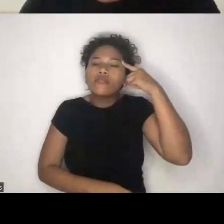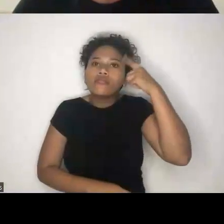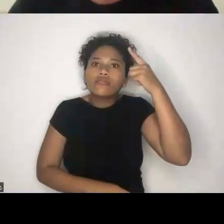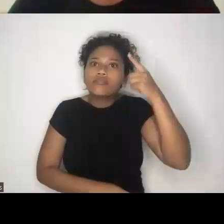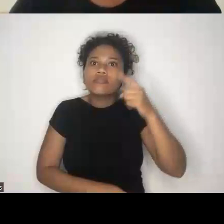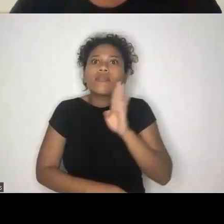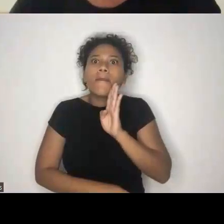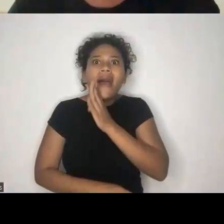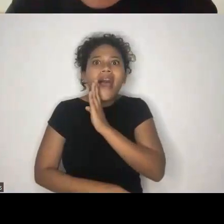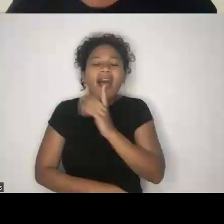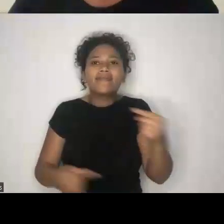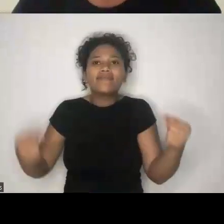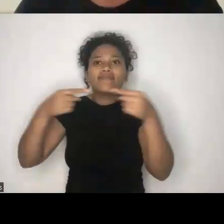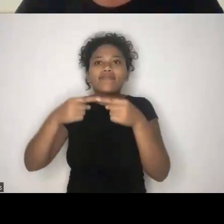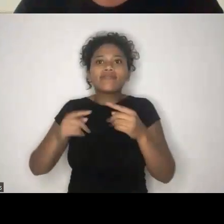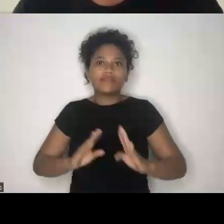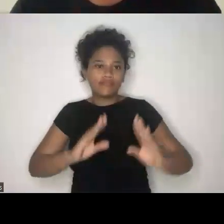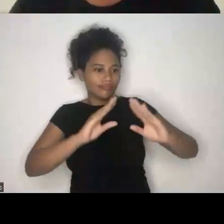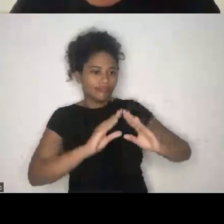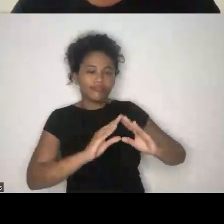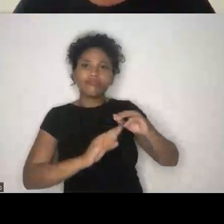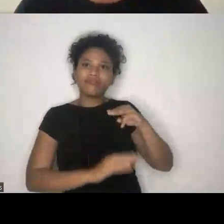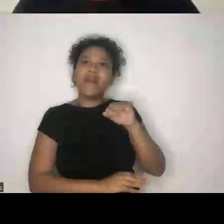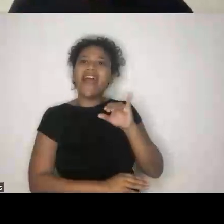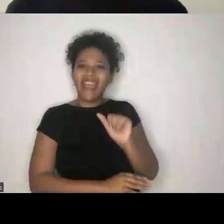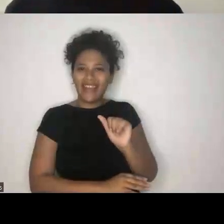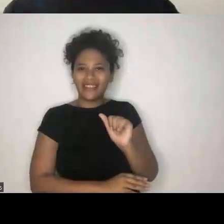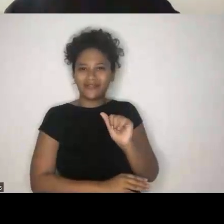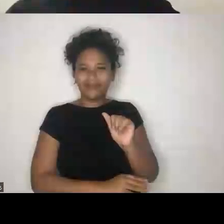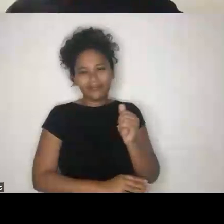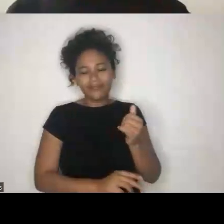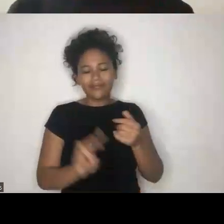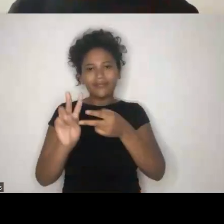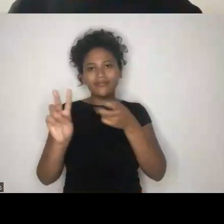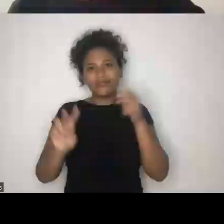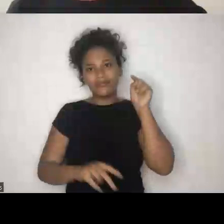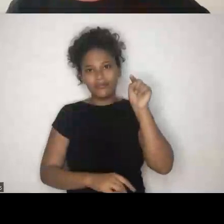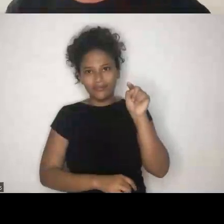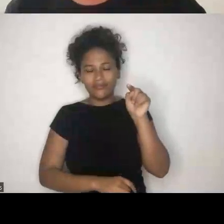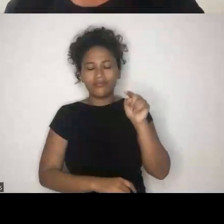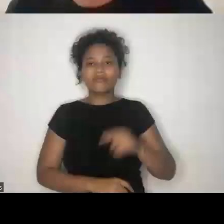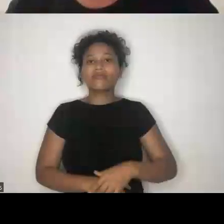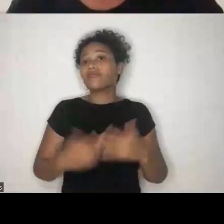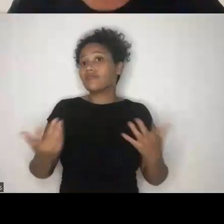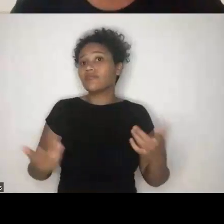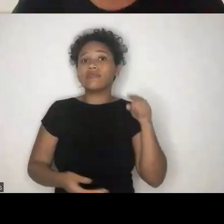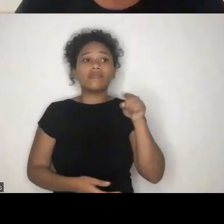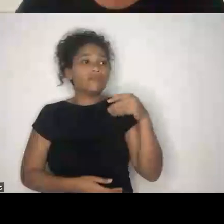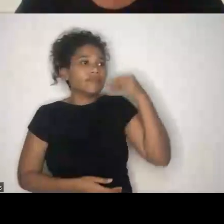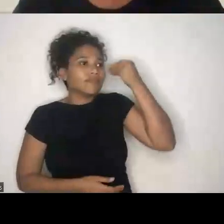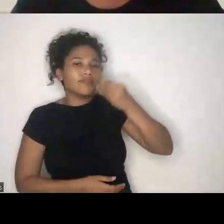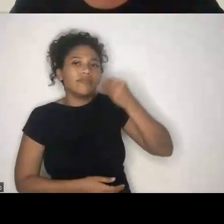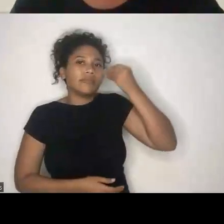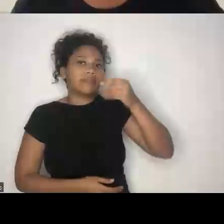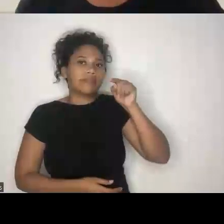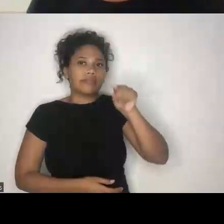com uma pirâmide Maia né então assim esse tipo de experiência que a gente vive é